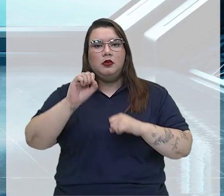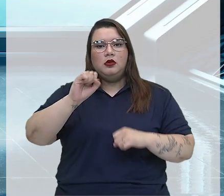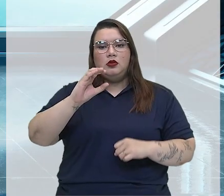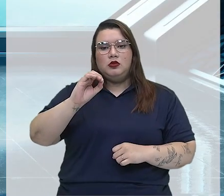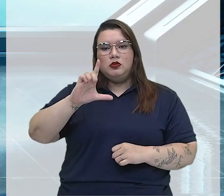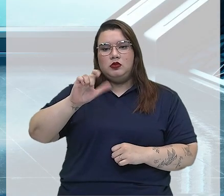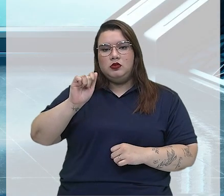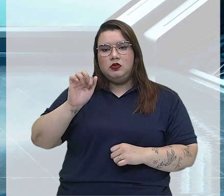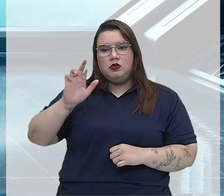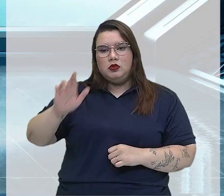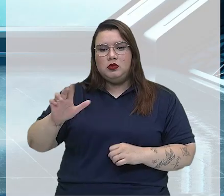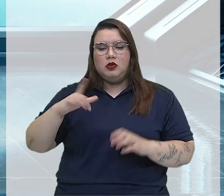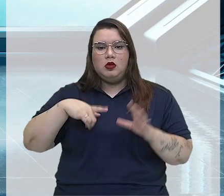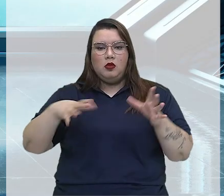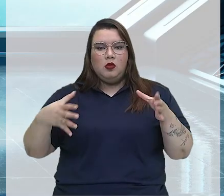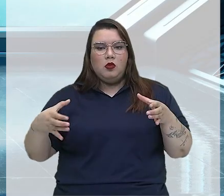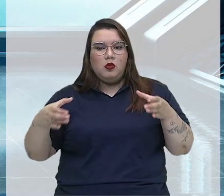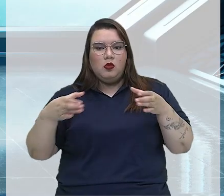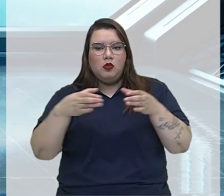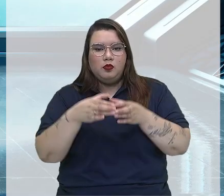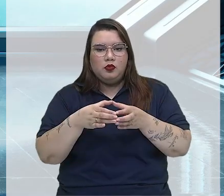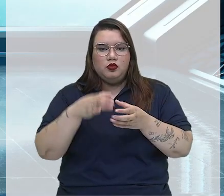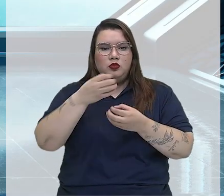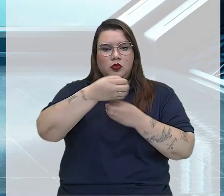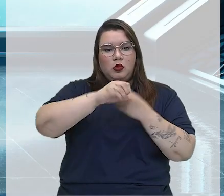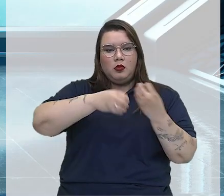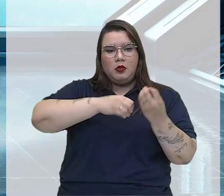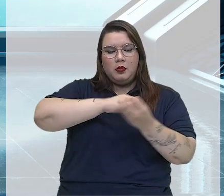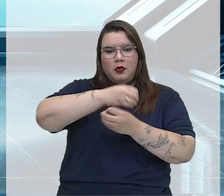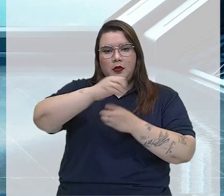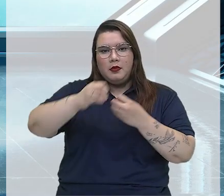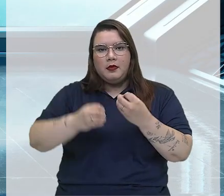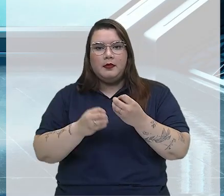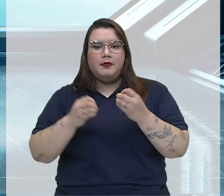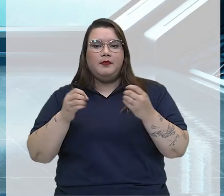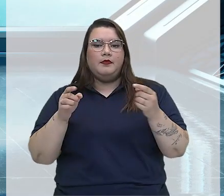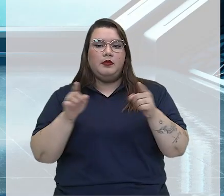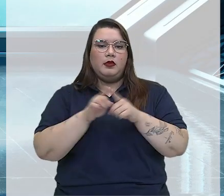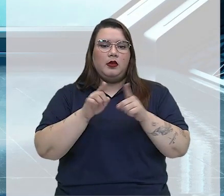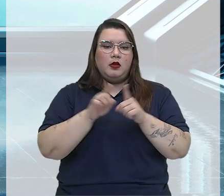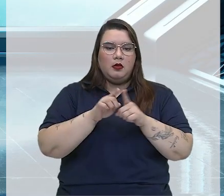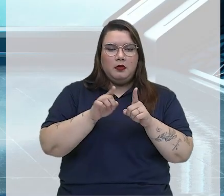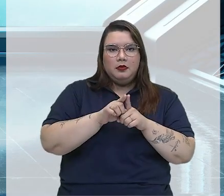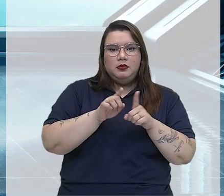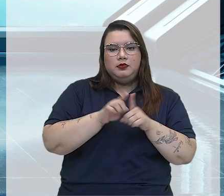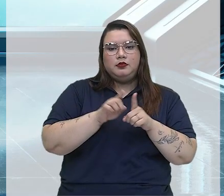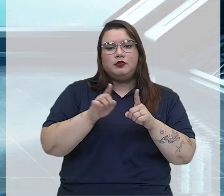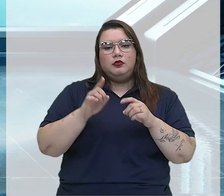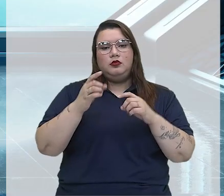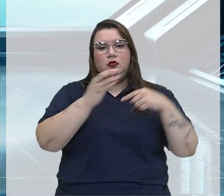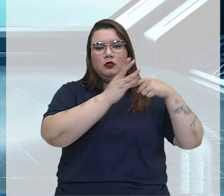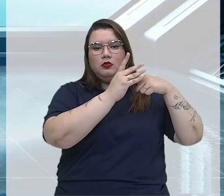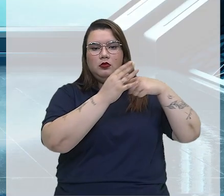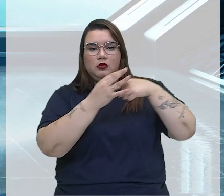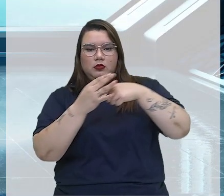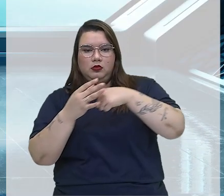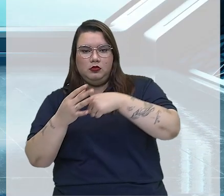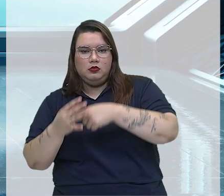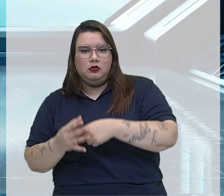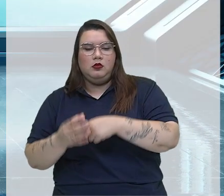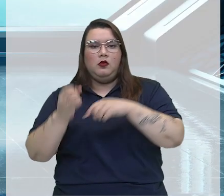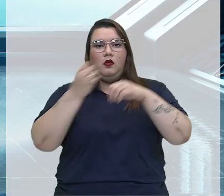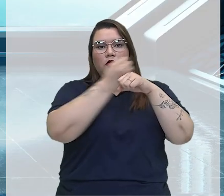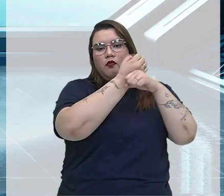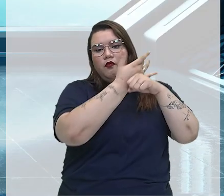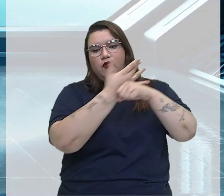Sistema Solar, ele compreende um conjunto de corpos celestes, que vão ser planetas,